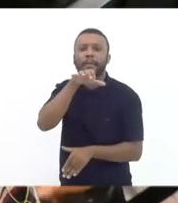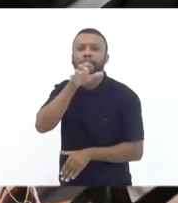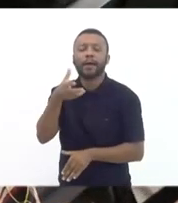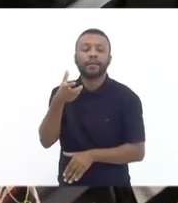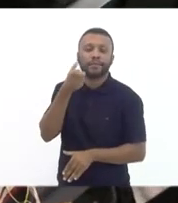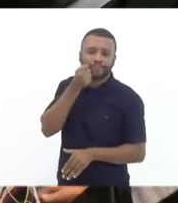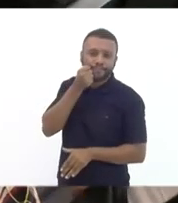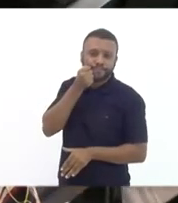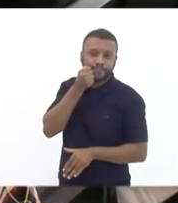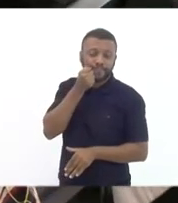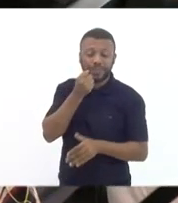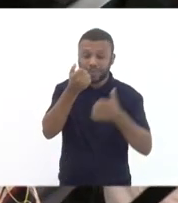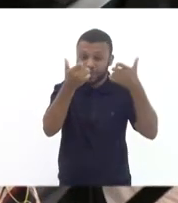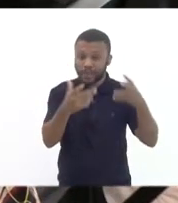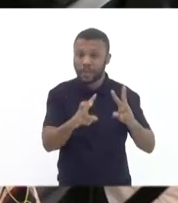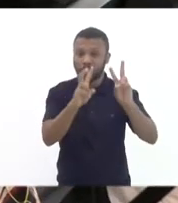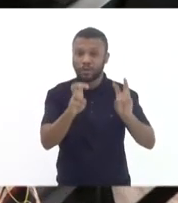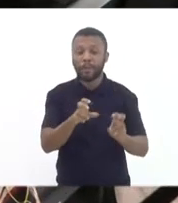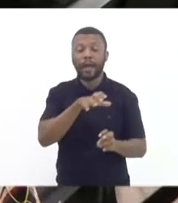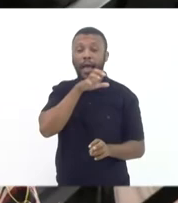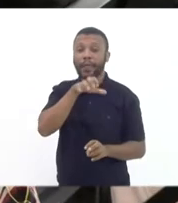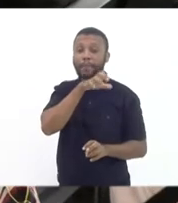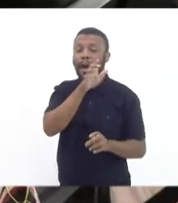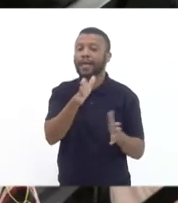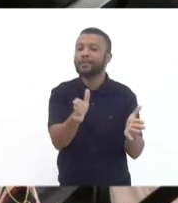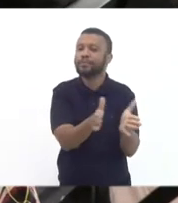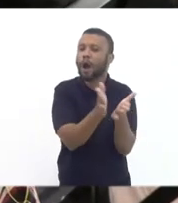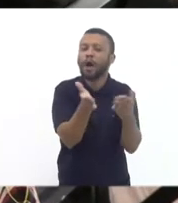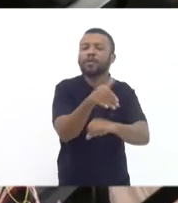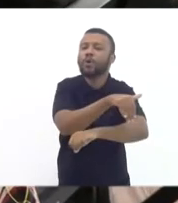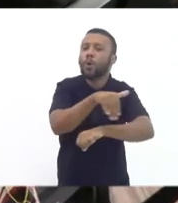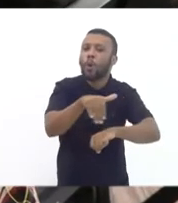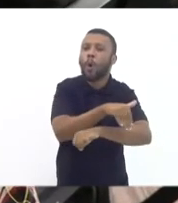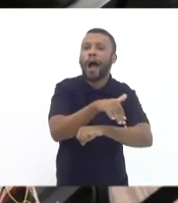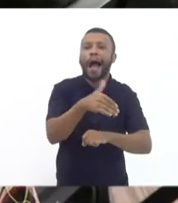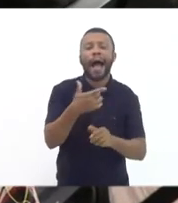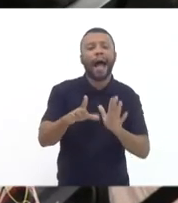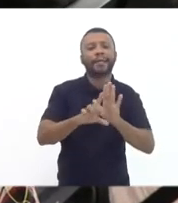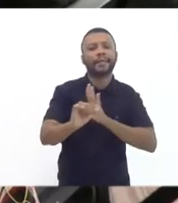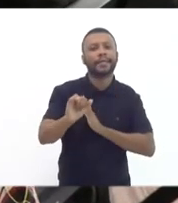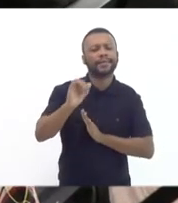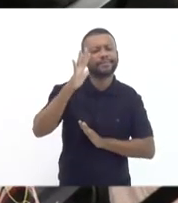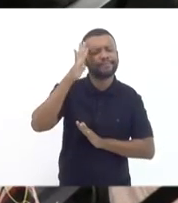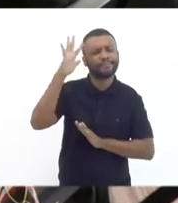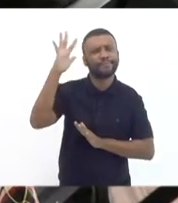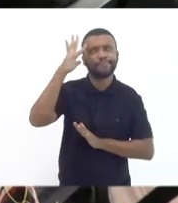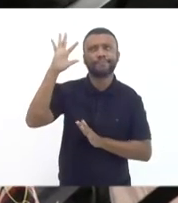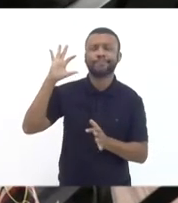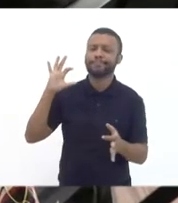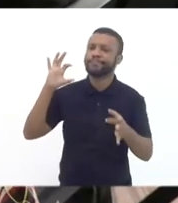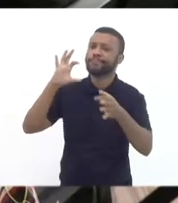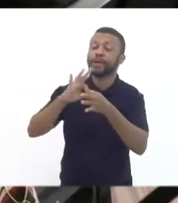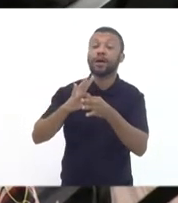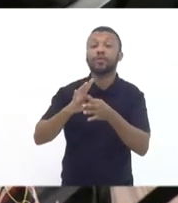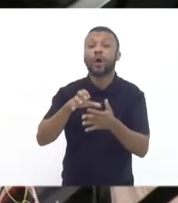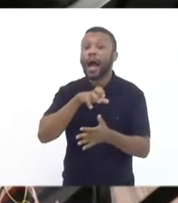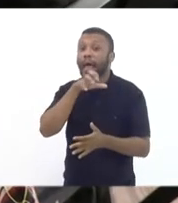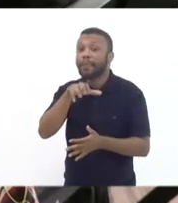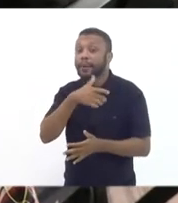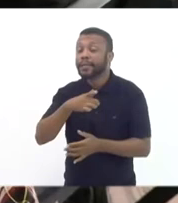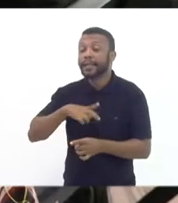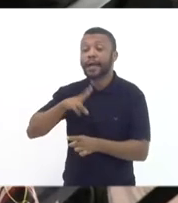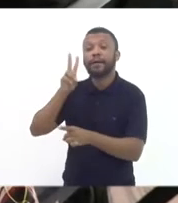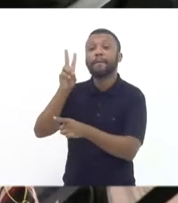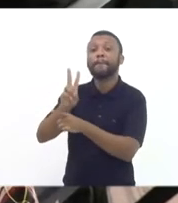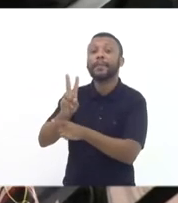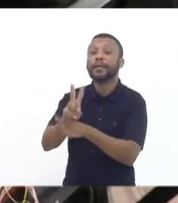comunitários, normalmente... as leis são trabalhadas de forma a pensar no animal que está abrigado e não em um